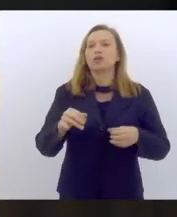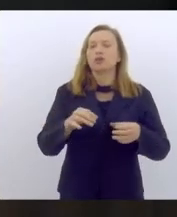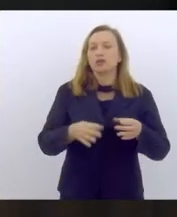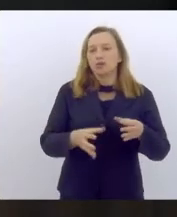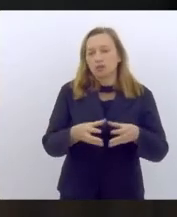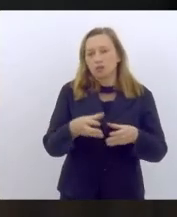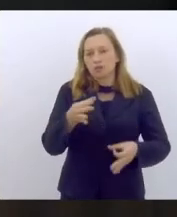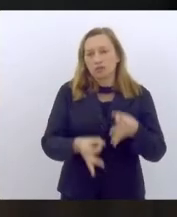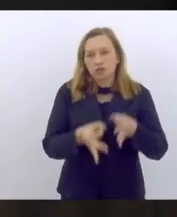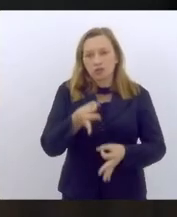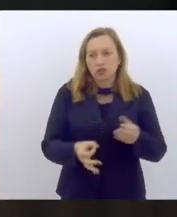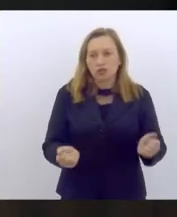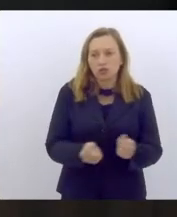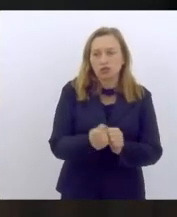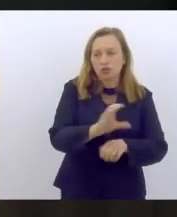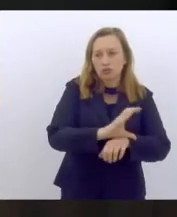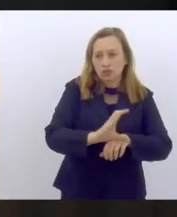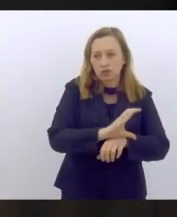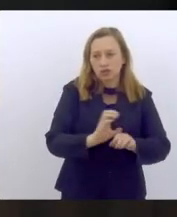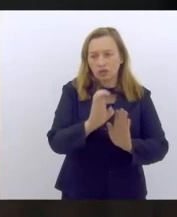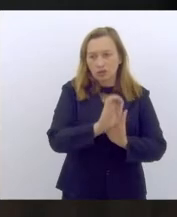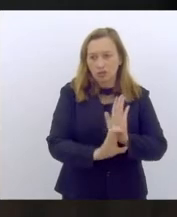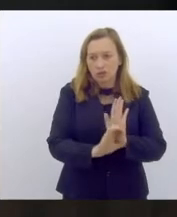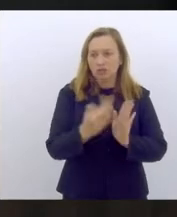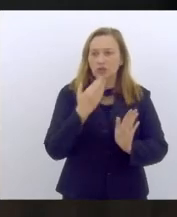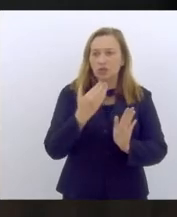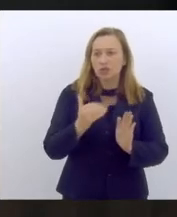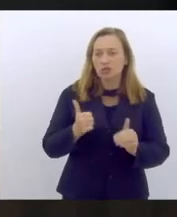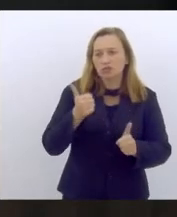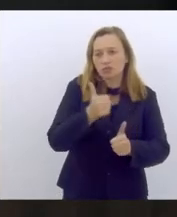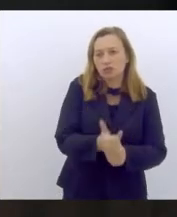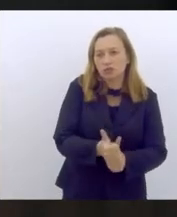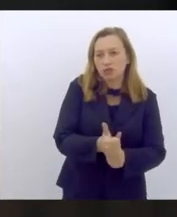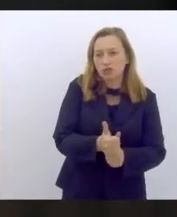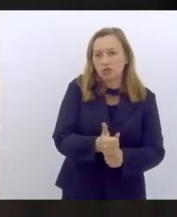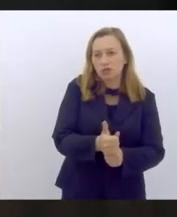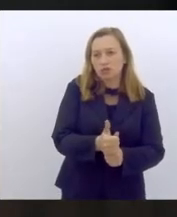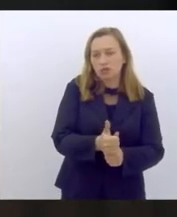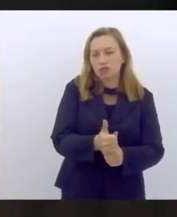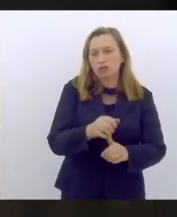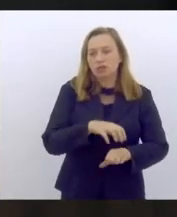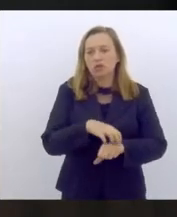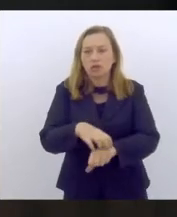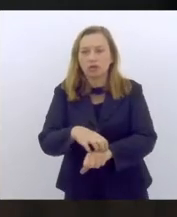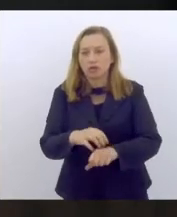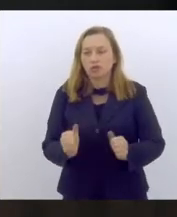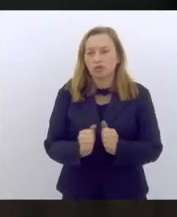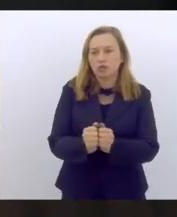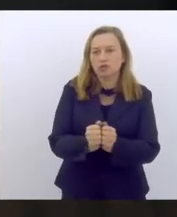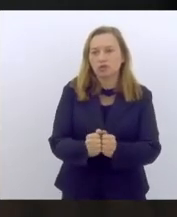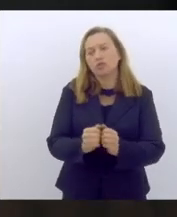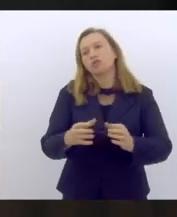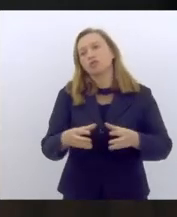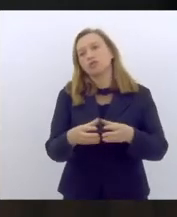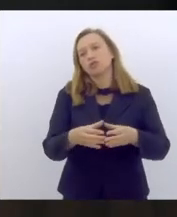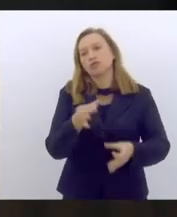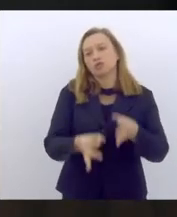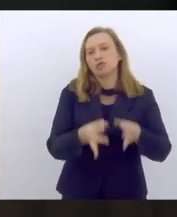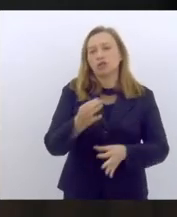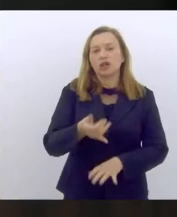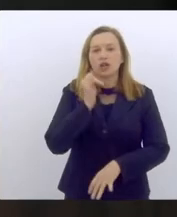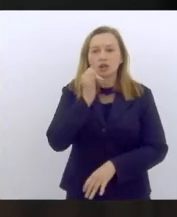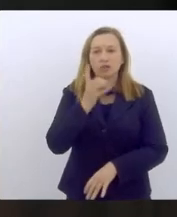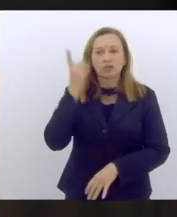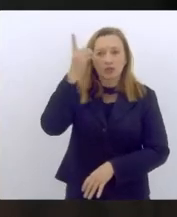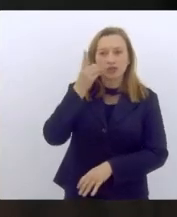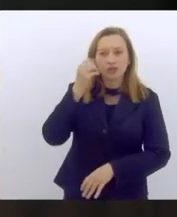pela condicionalidade com emendas para o substitutivo transporte favorável conhecimento da comissão de condição de Justiça relatores deputados